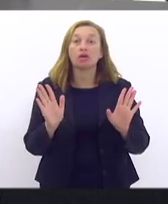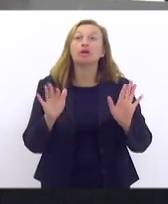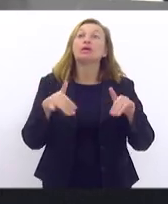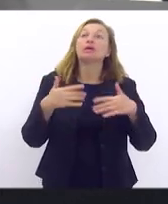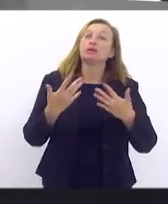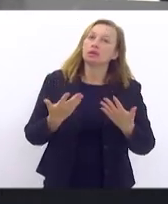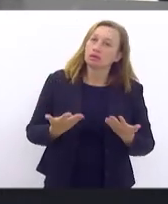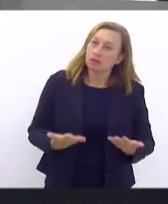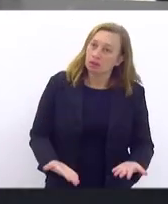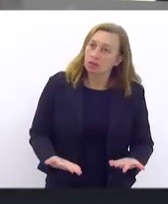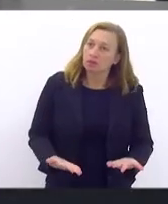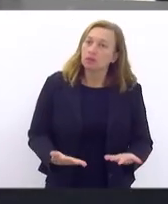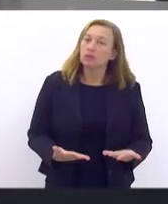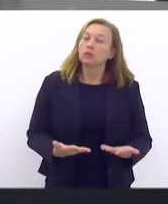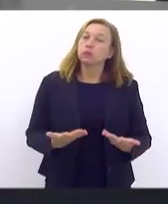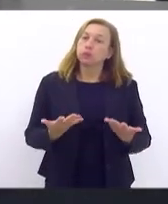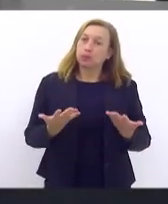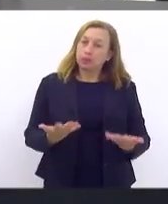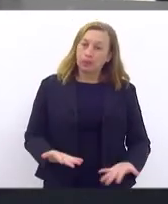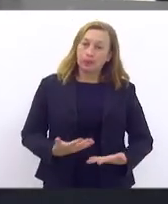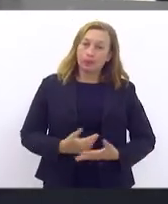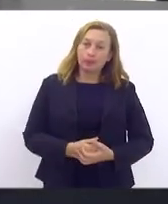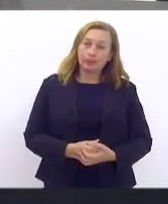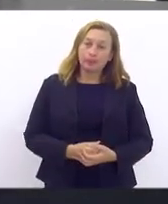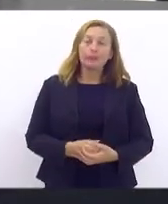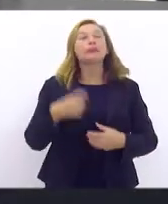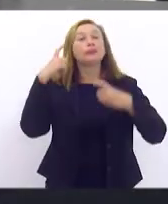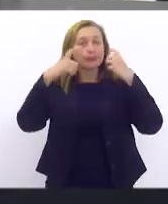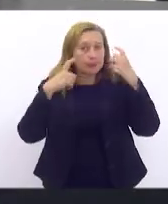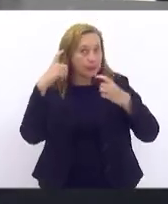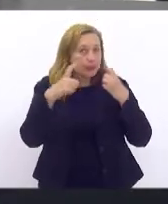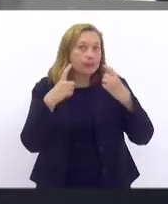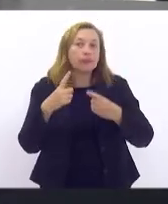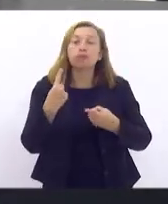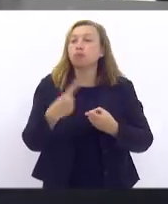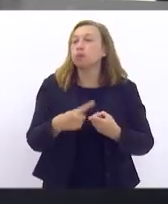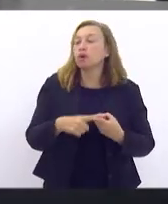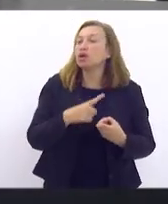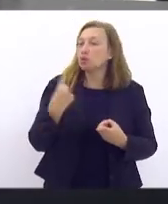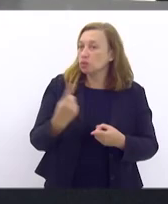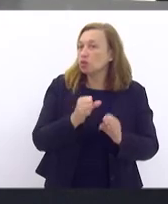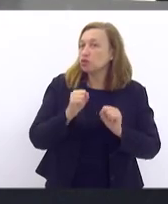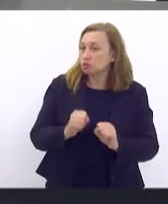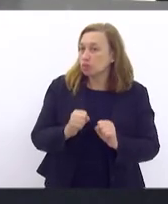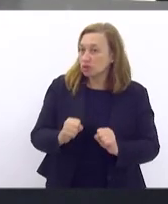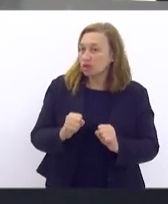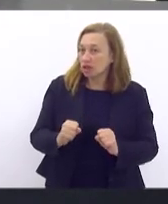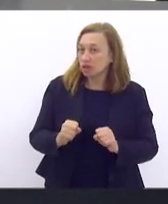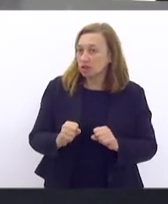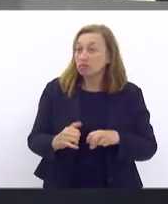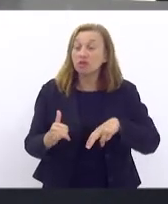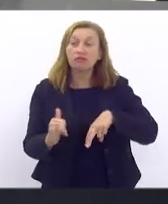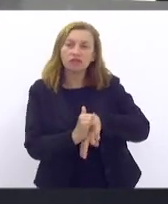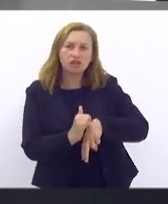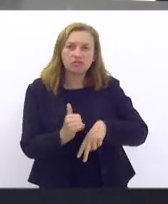é uma coisa assim que deixa, que nos preocupa, porque assim, nós podemos ser vítimas disso,